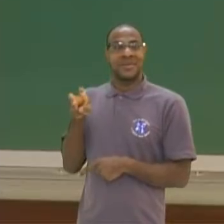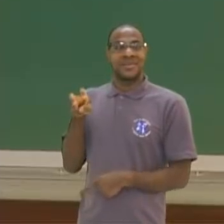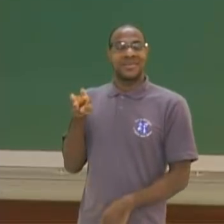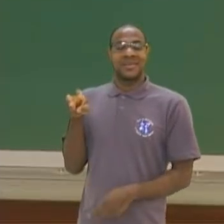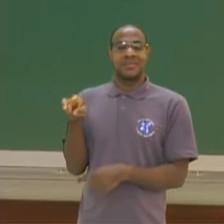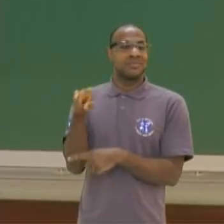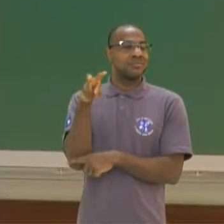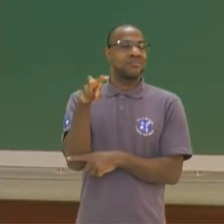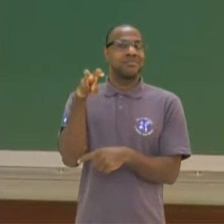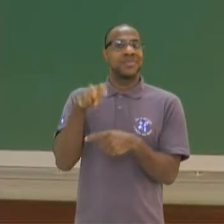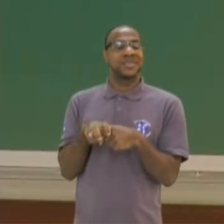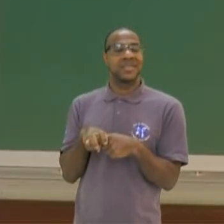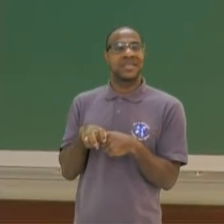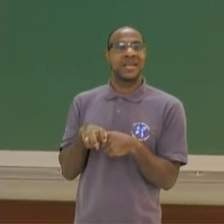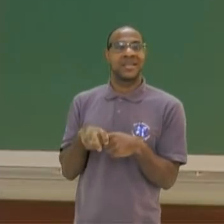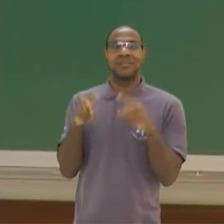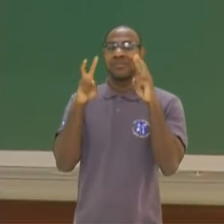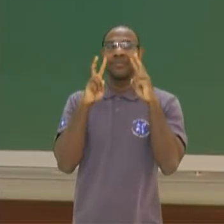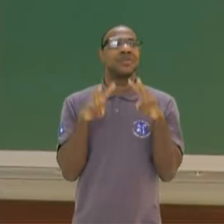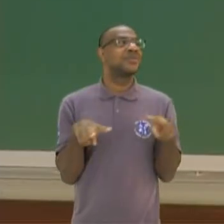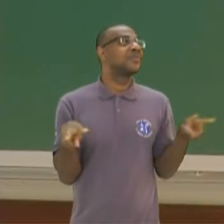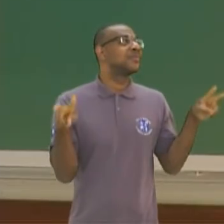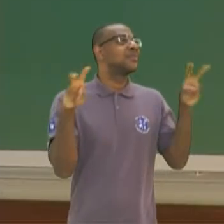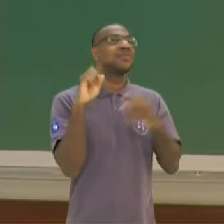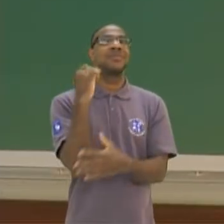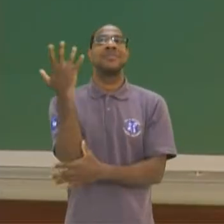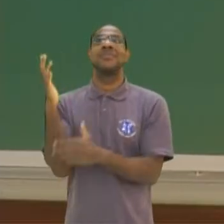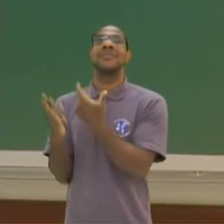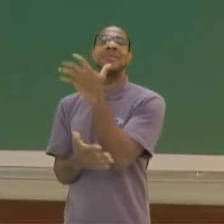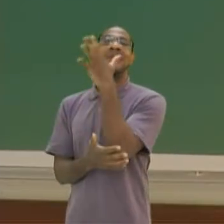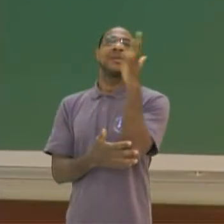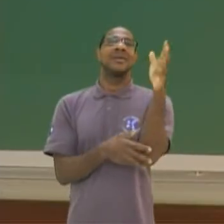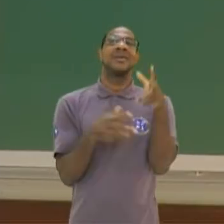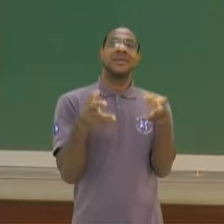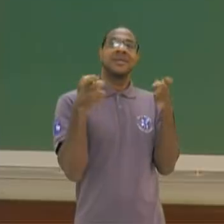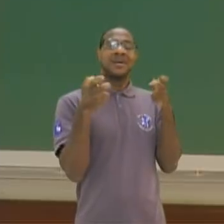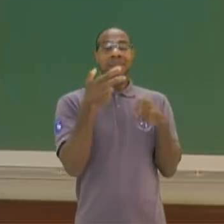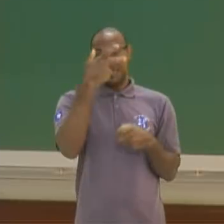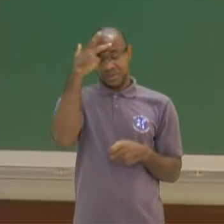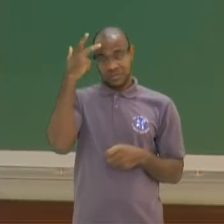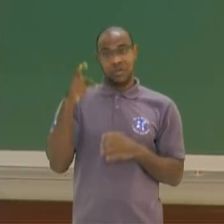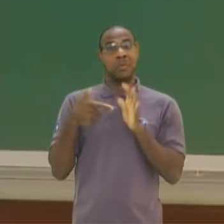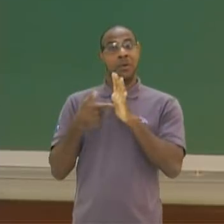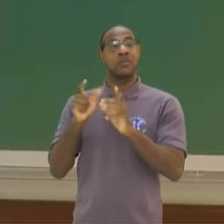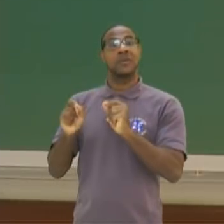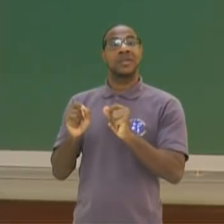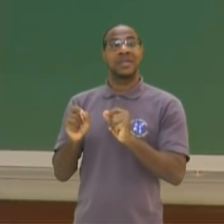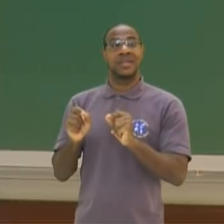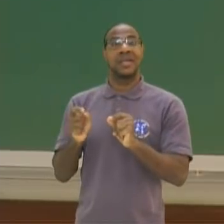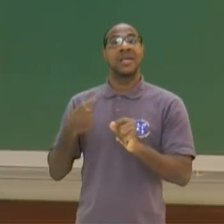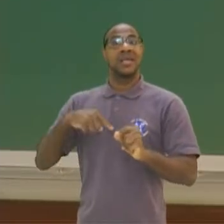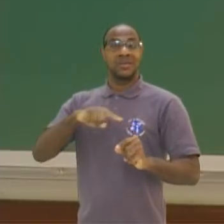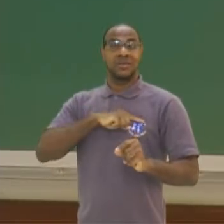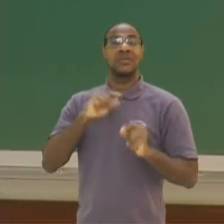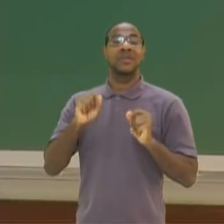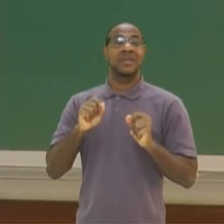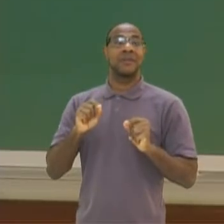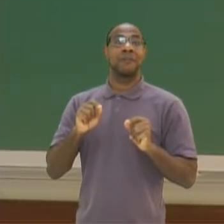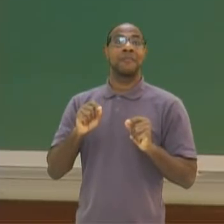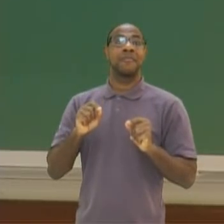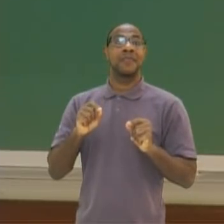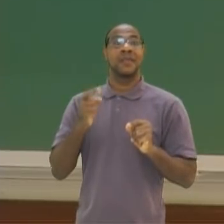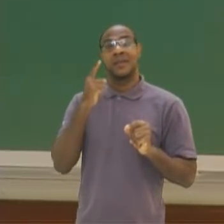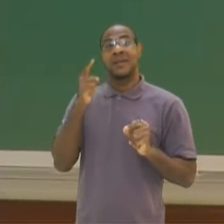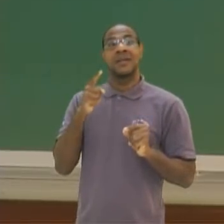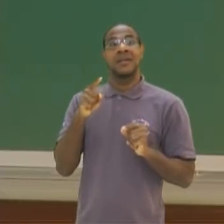que a pessoa, enquanto ser vivo, um animal, nós somos animais, pertencemos ao reino animal, e